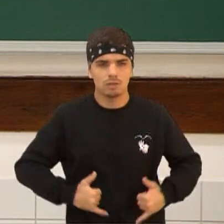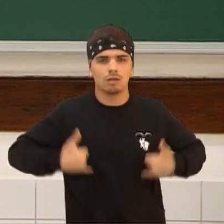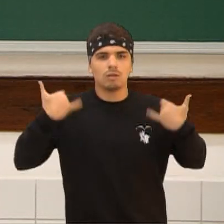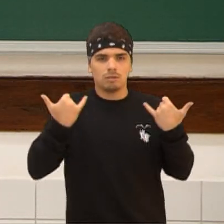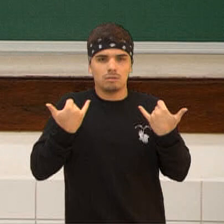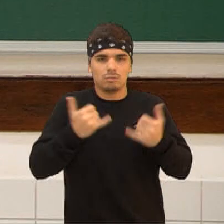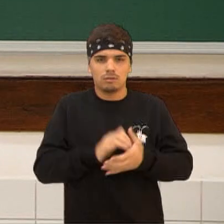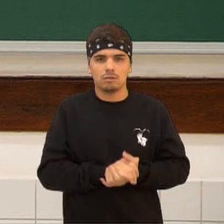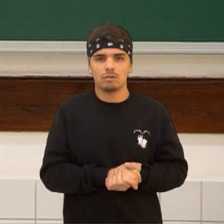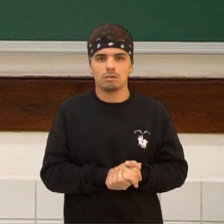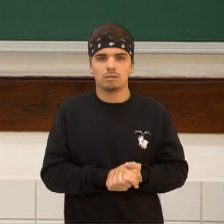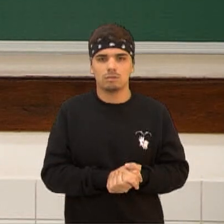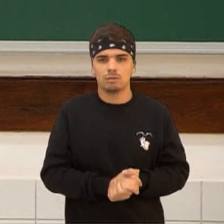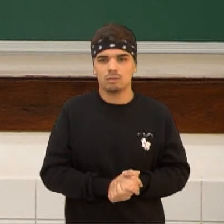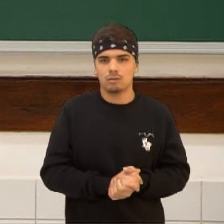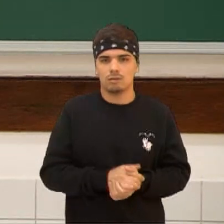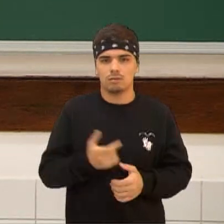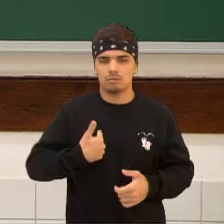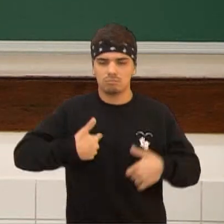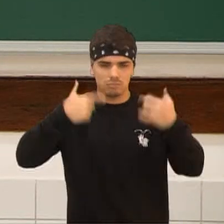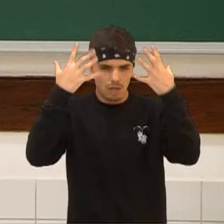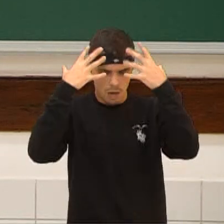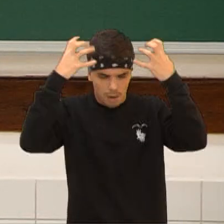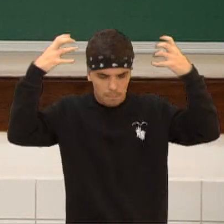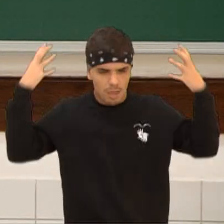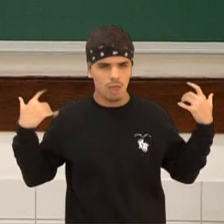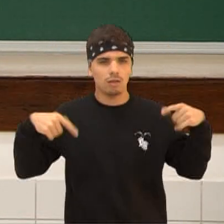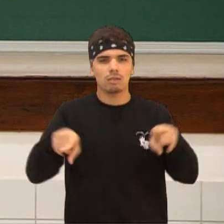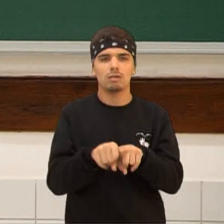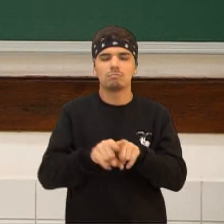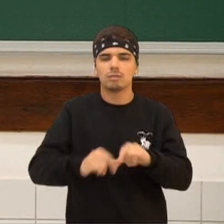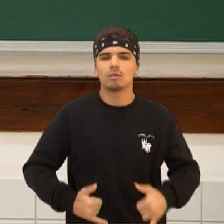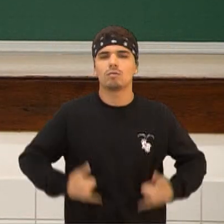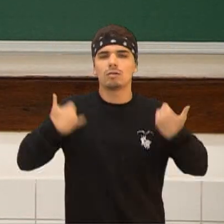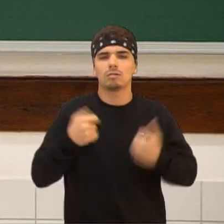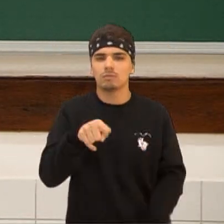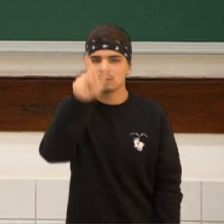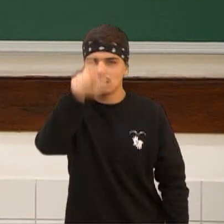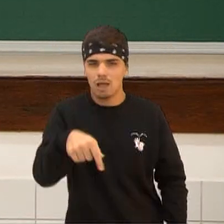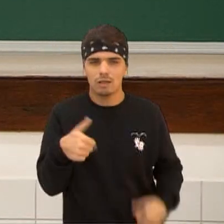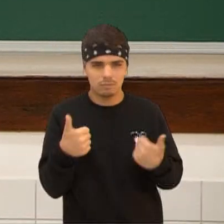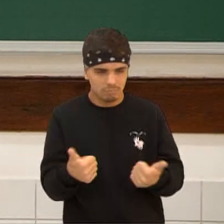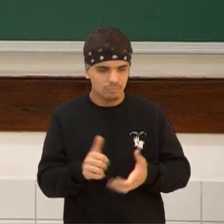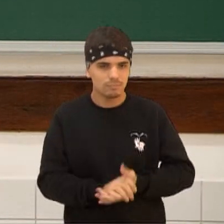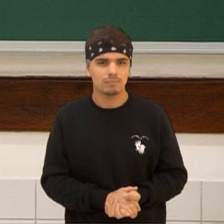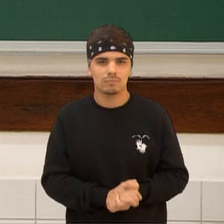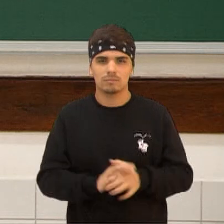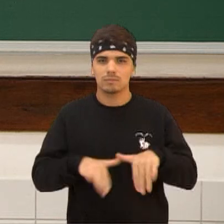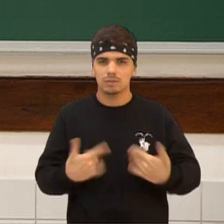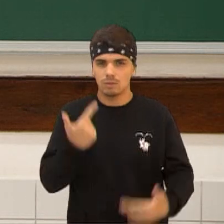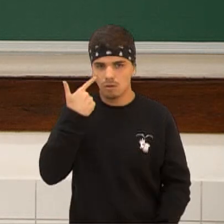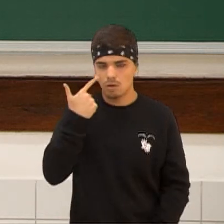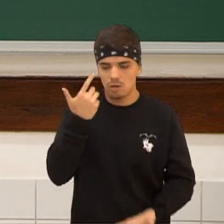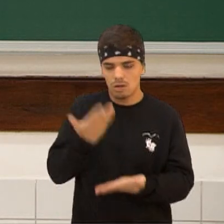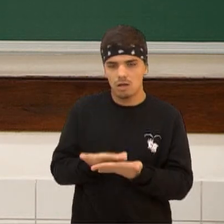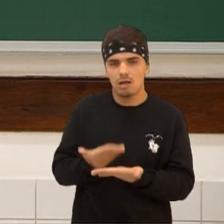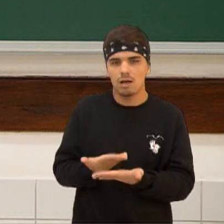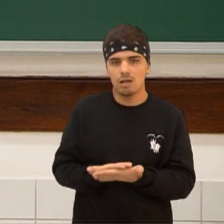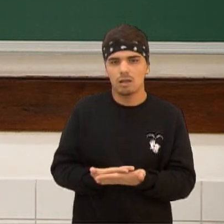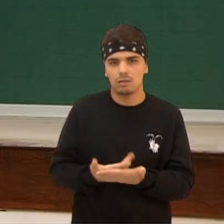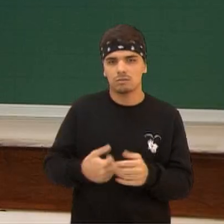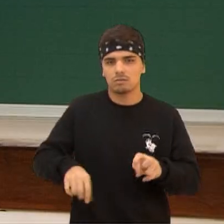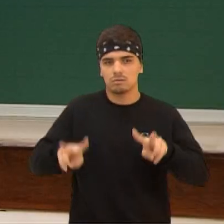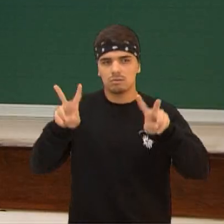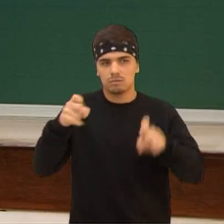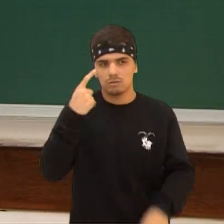negro. Deixe o seu cabelo solto, tenha orgulho do que você é, certo? Tranquilinho? Então, essa aula a gente falou sobre o